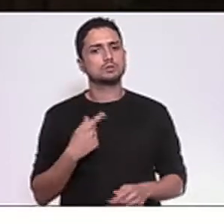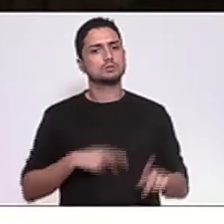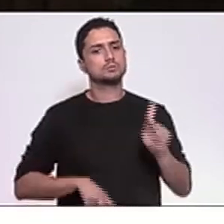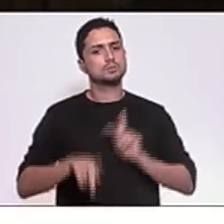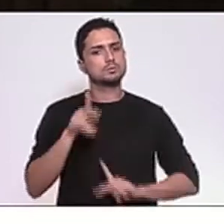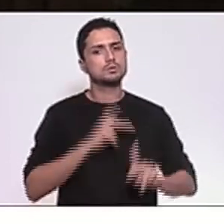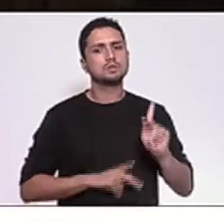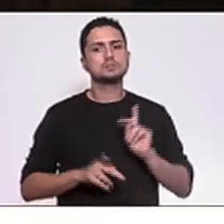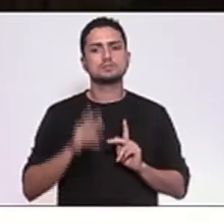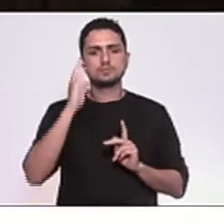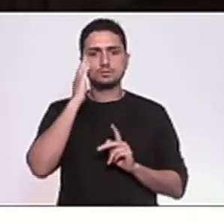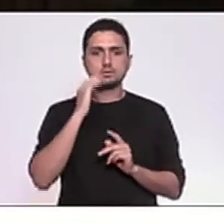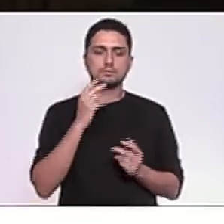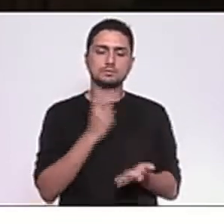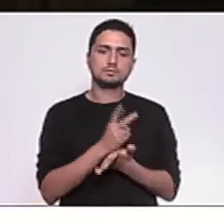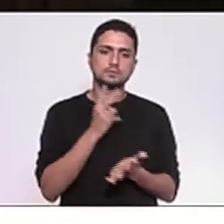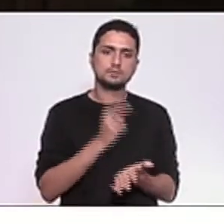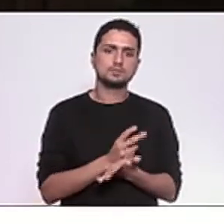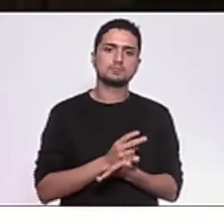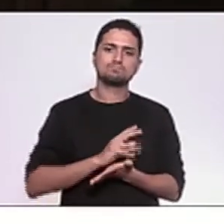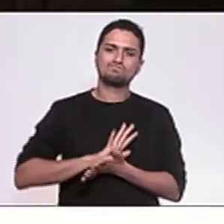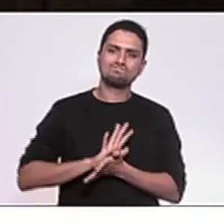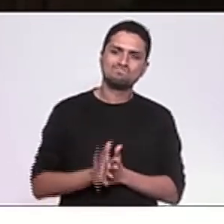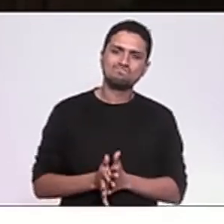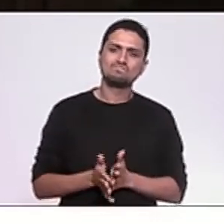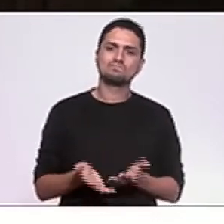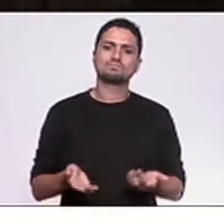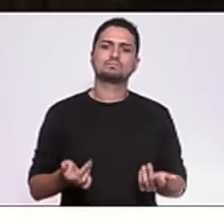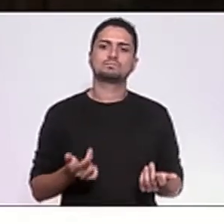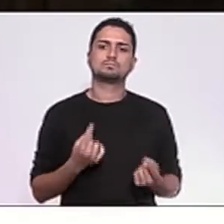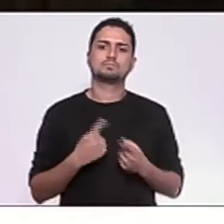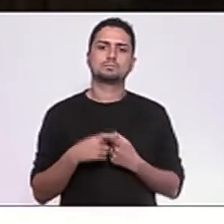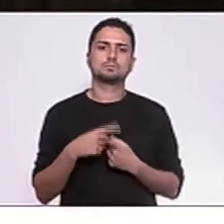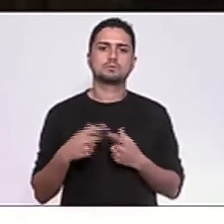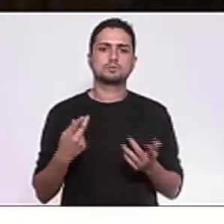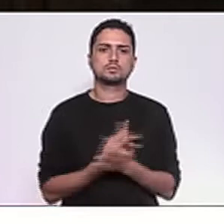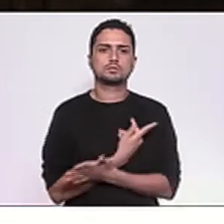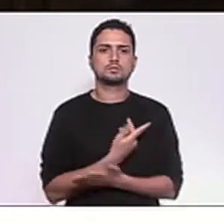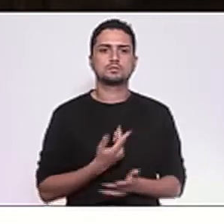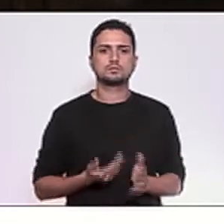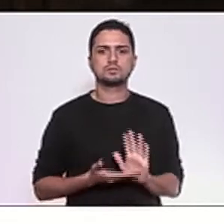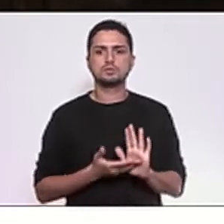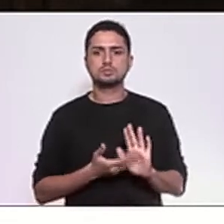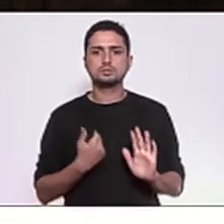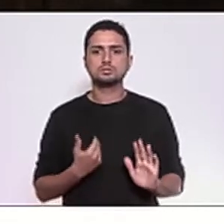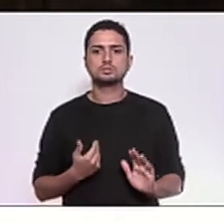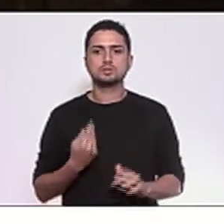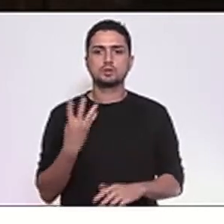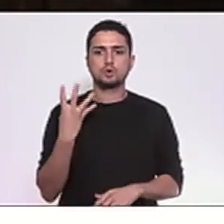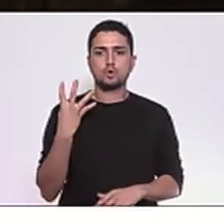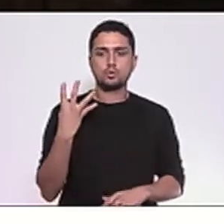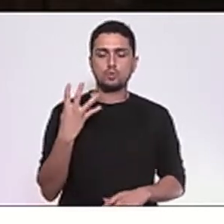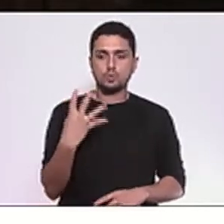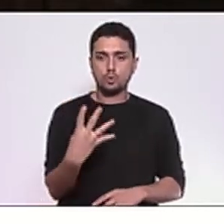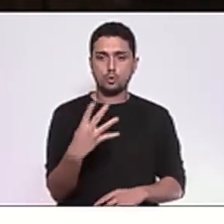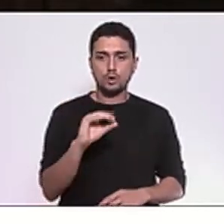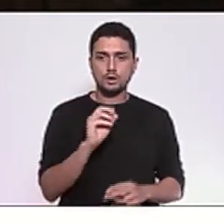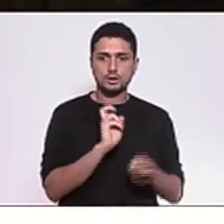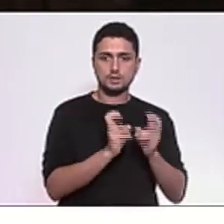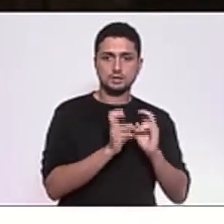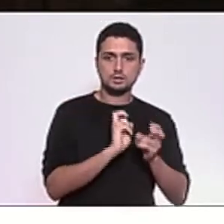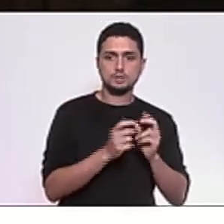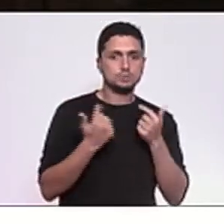situação extremamente vulnerável diante do que foi a retirada de 40 trens sem um